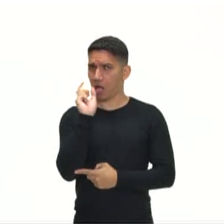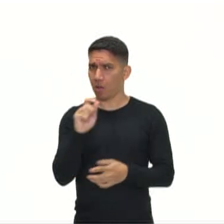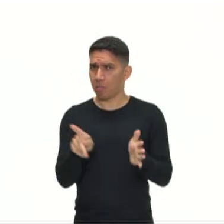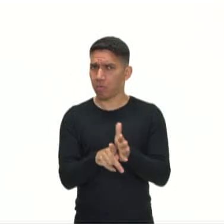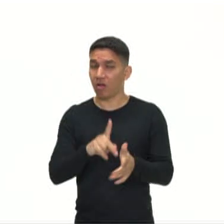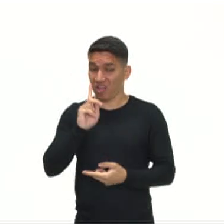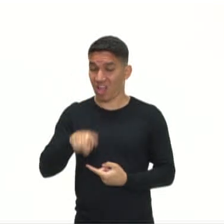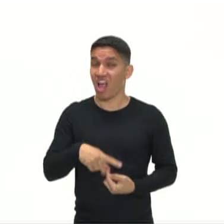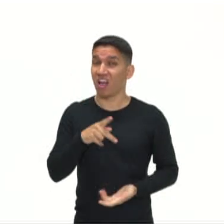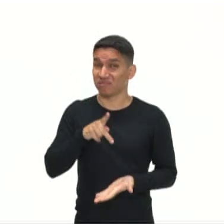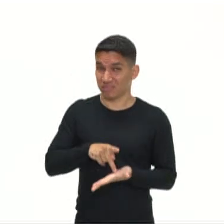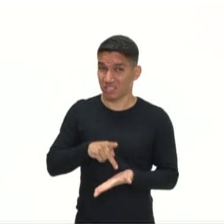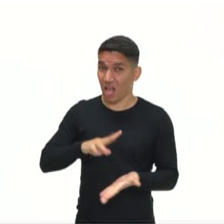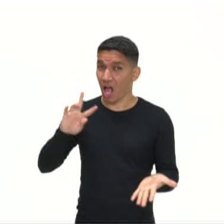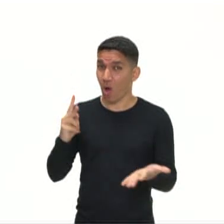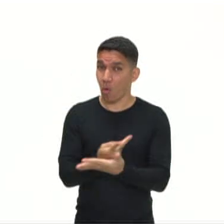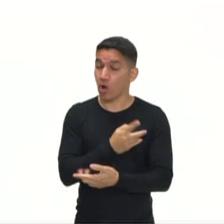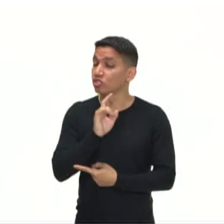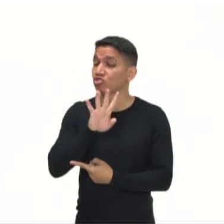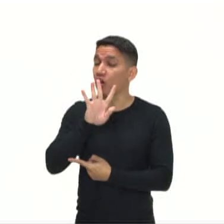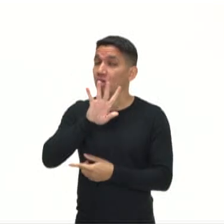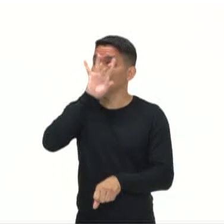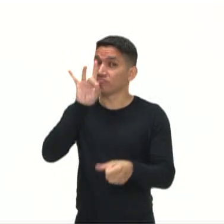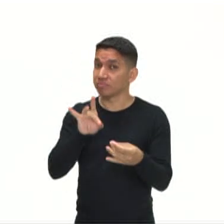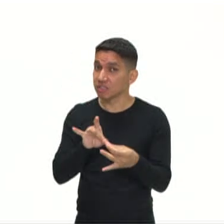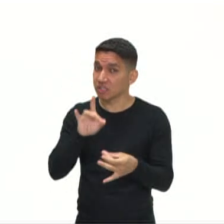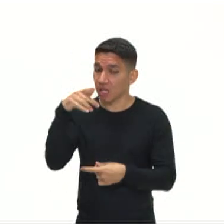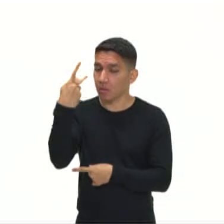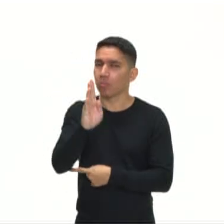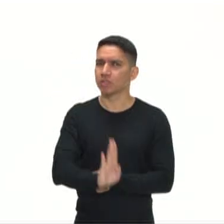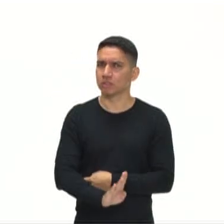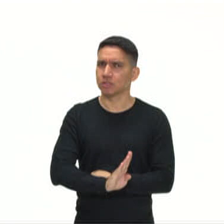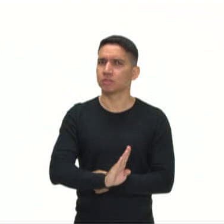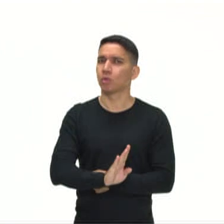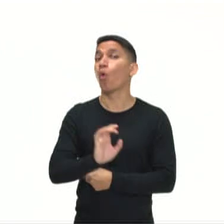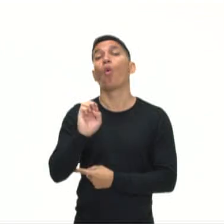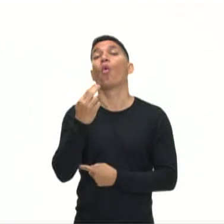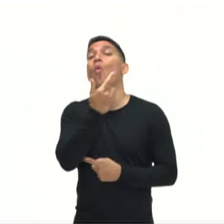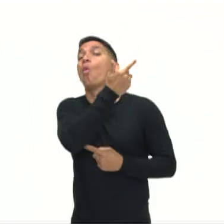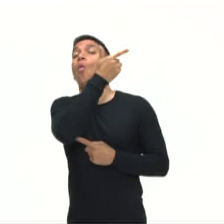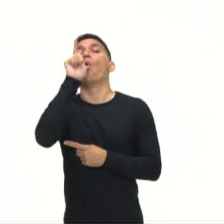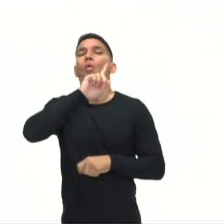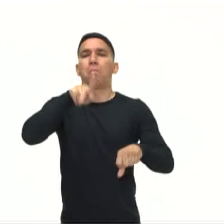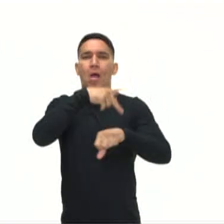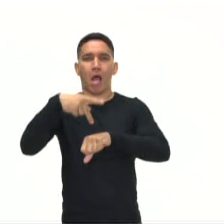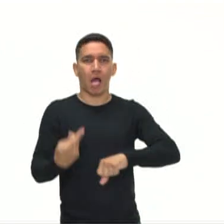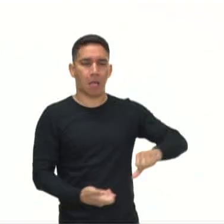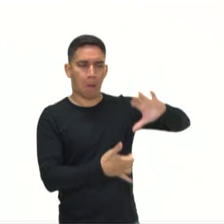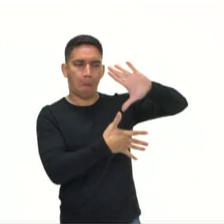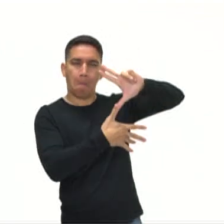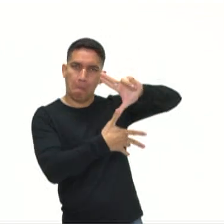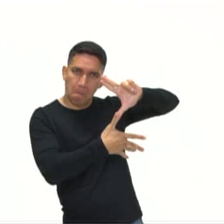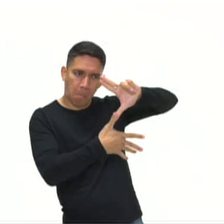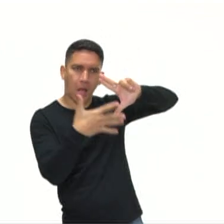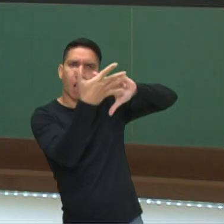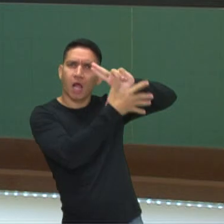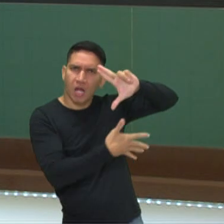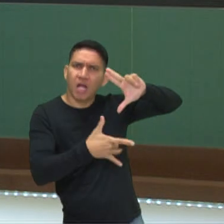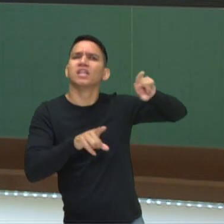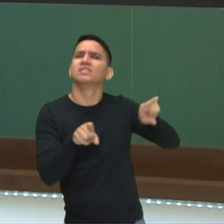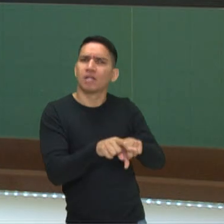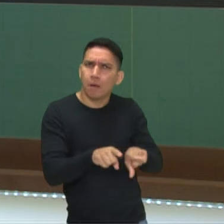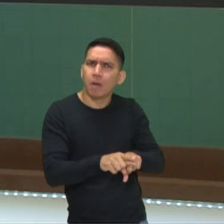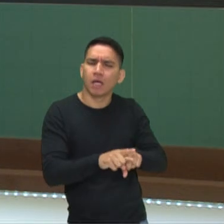realidade somente do Brasil? Ou será que os outros países da América Latina também têm essa situação com os